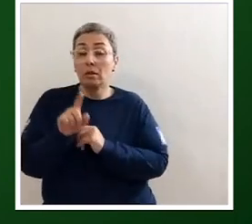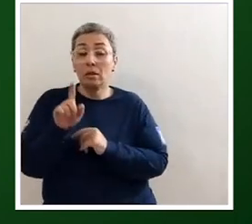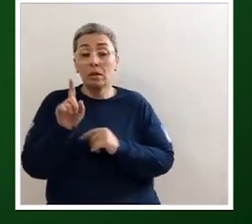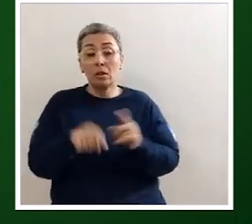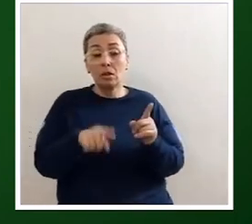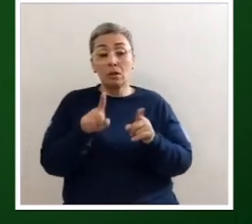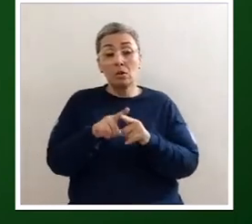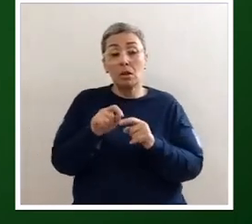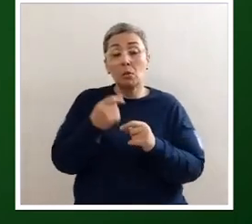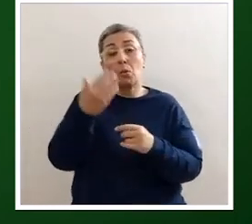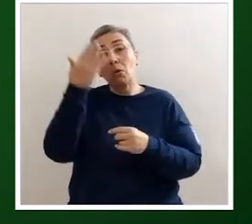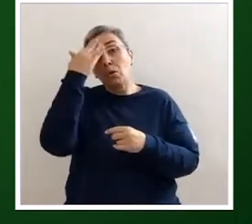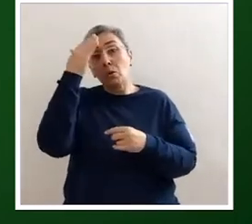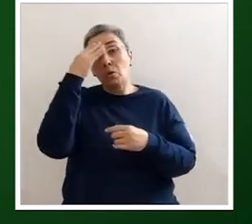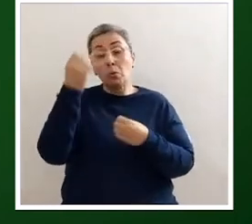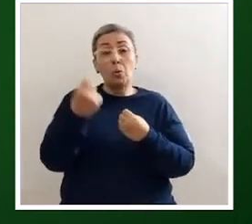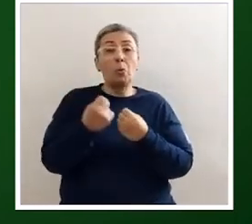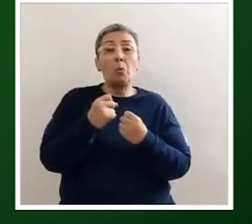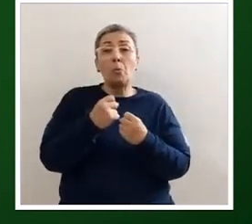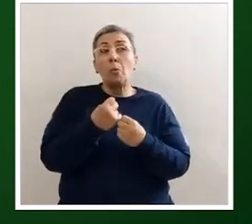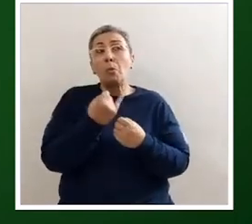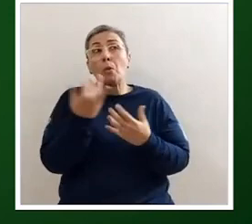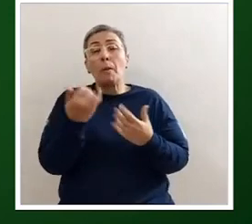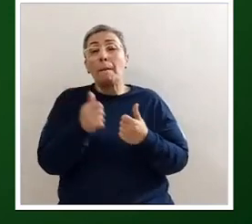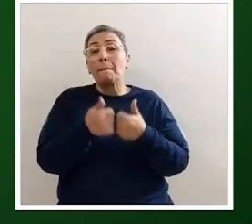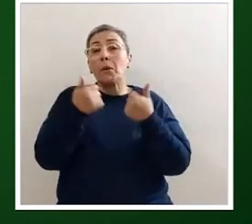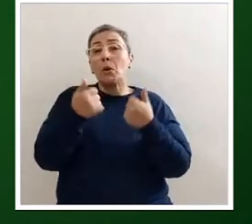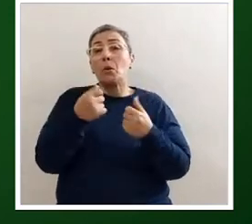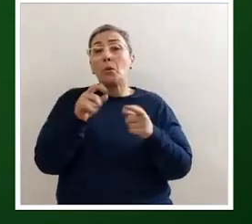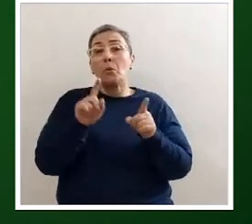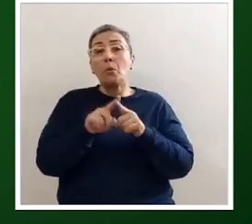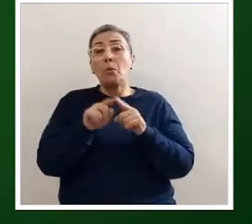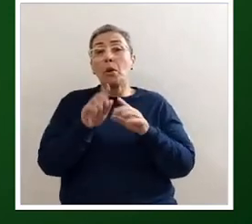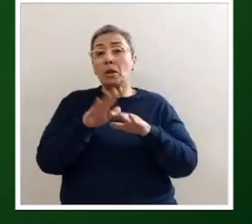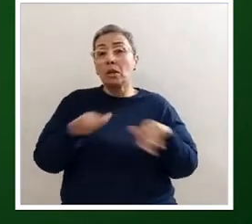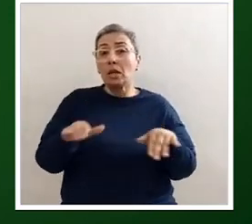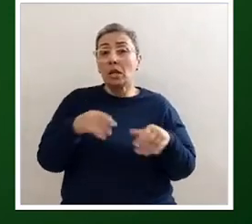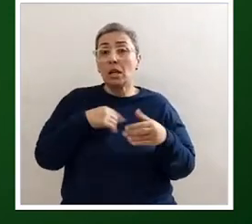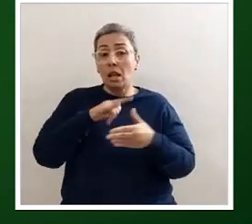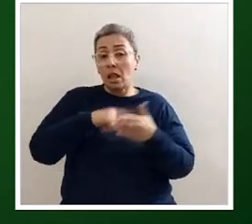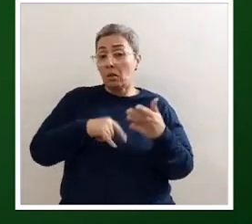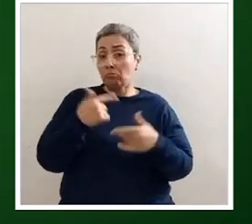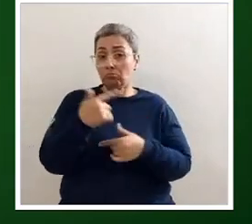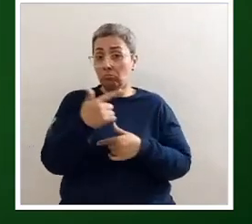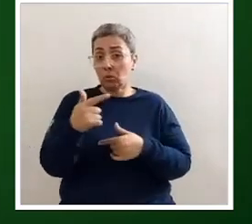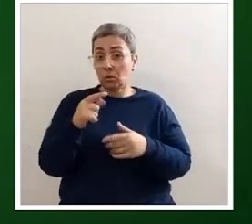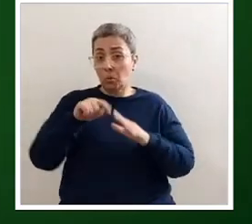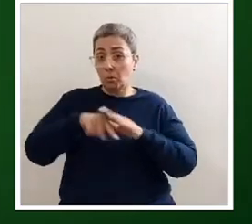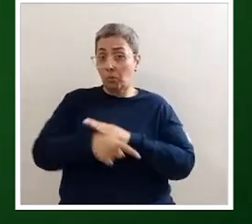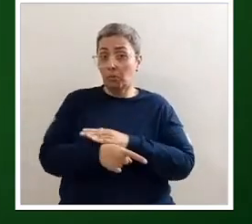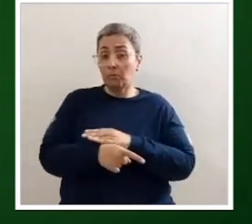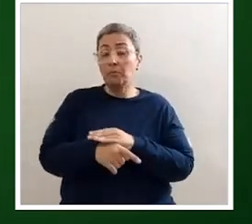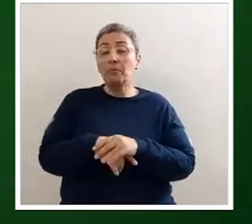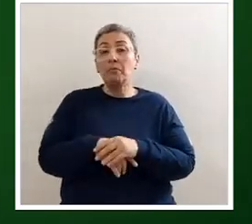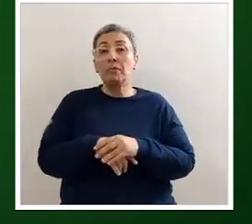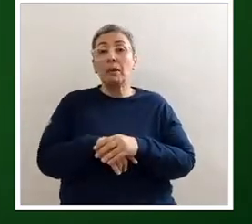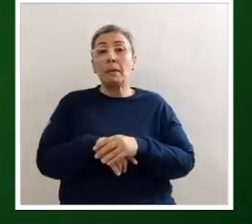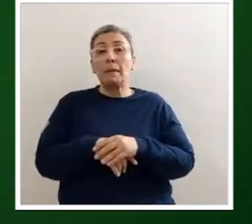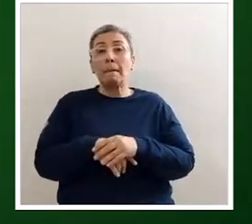ele queria entender um pouco do caso das crianças não maldada né ou aprofundamento